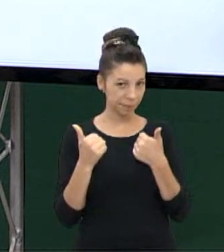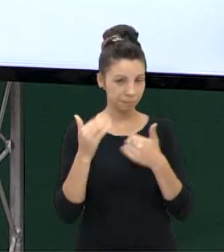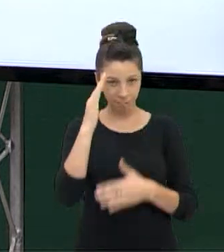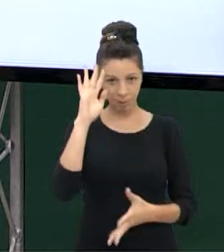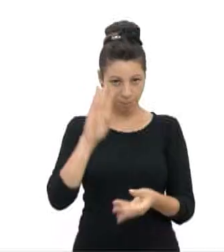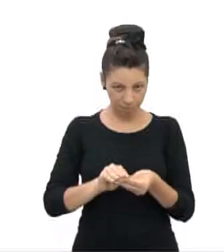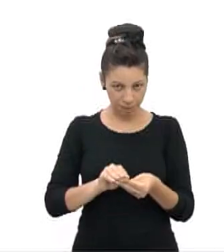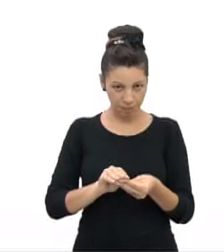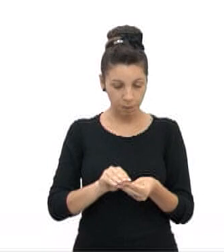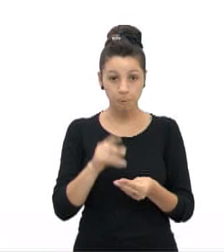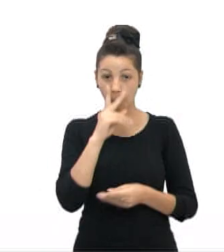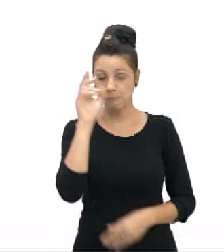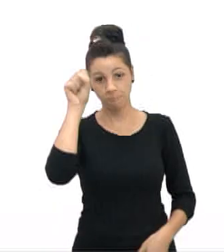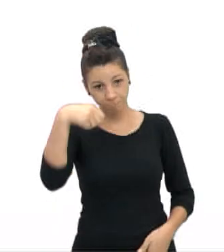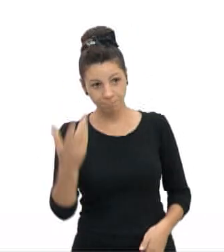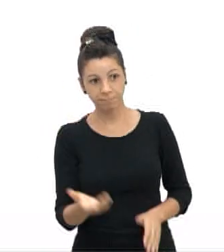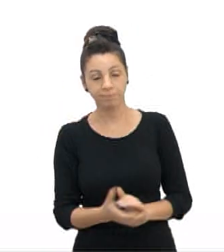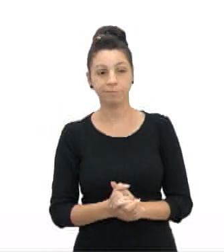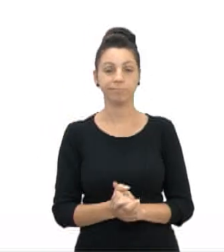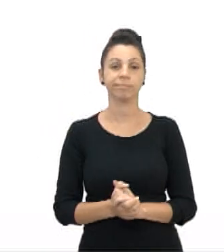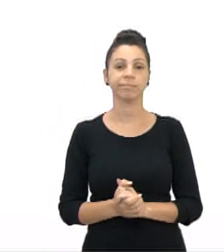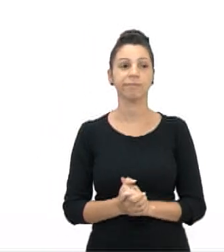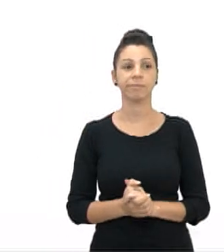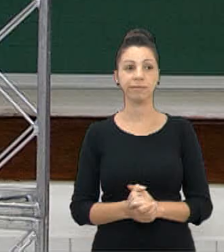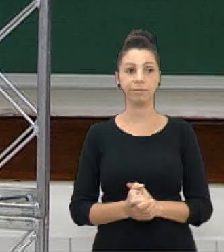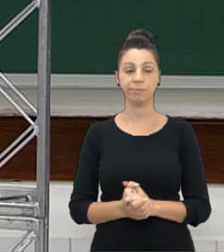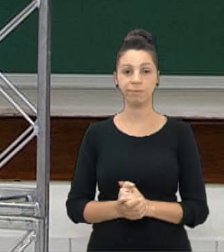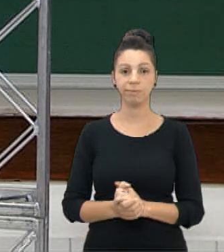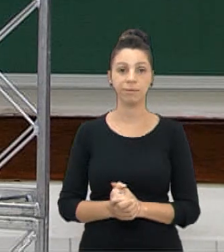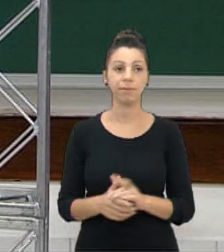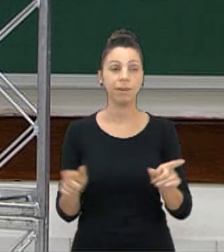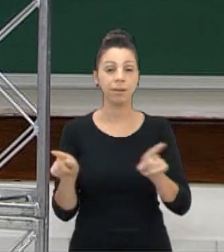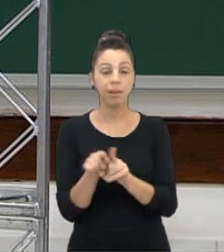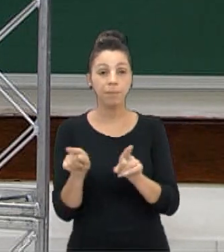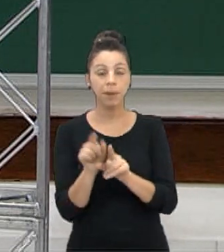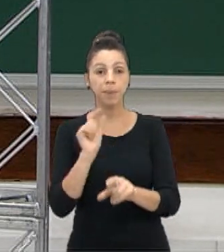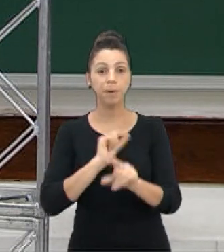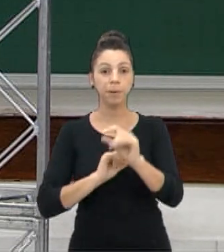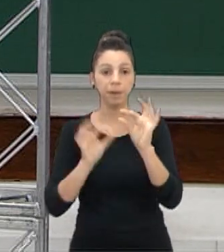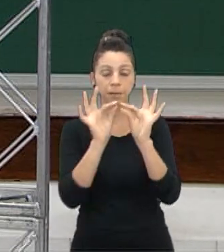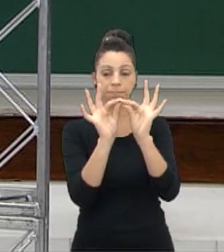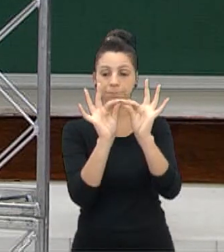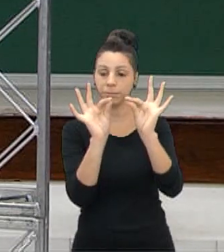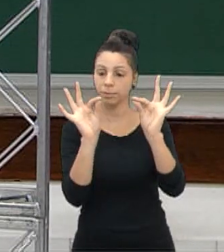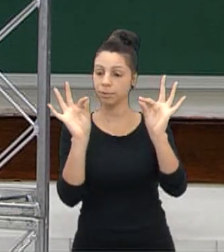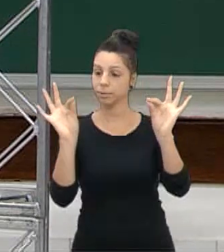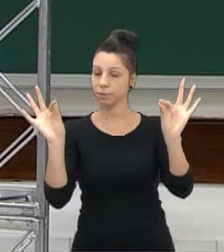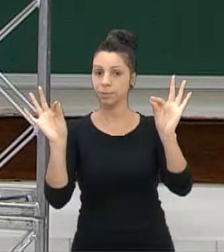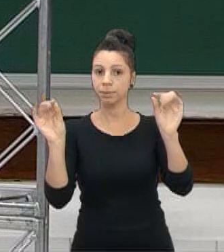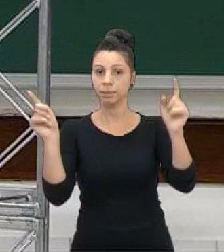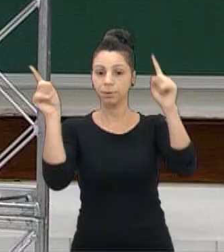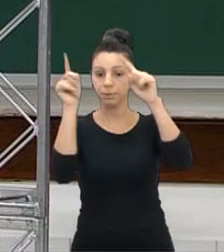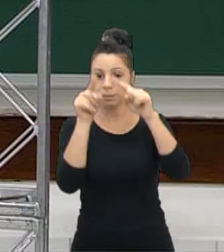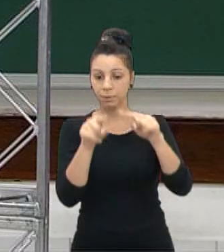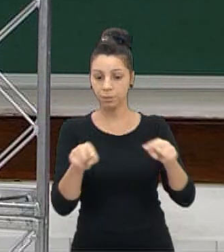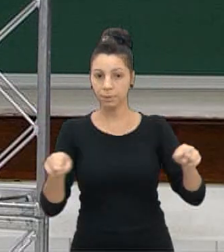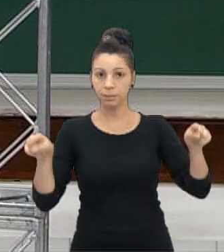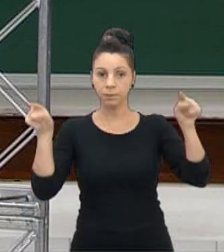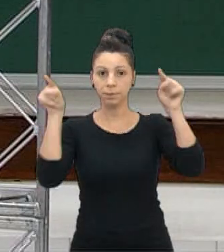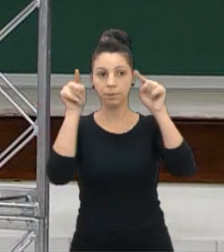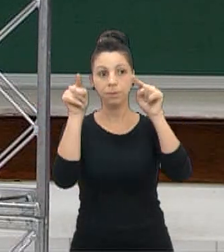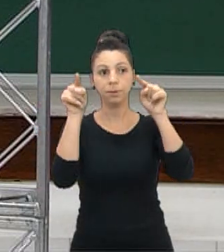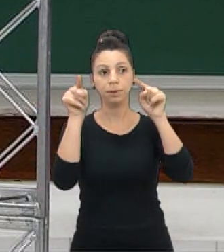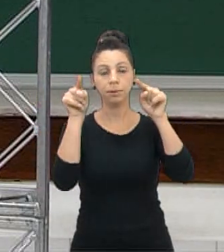Então, sendo assim, eu vou falar também da distância entre os seus